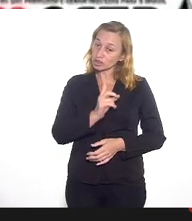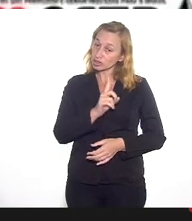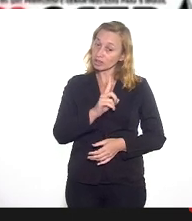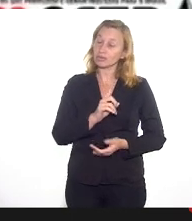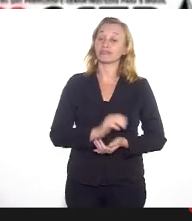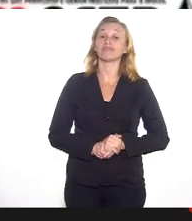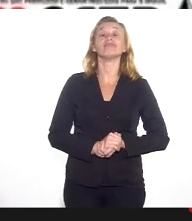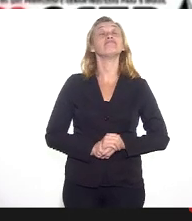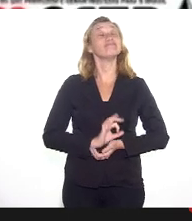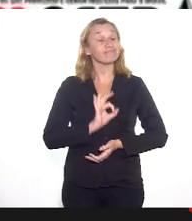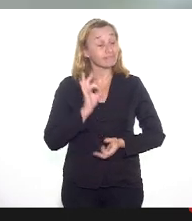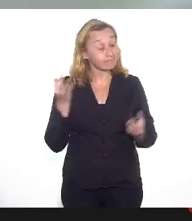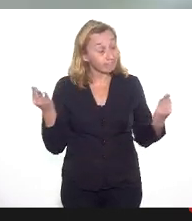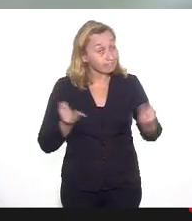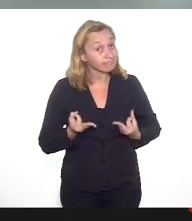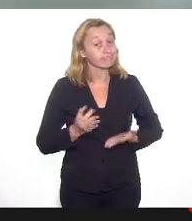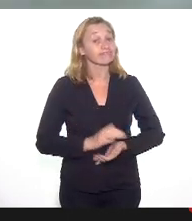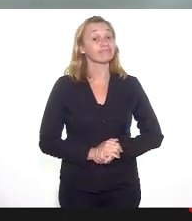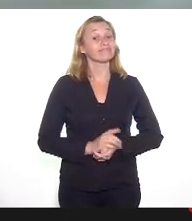É ótimo.